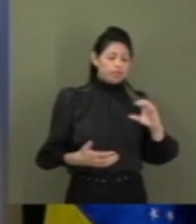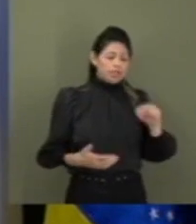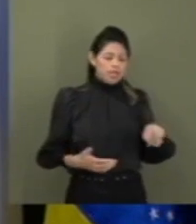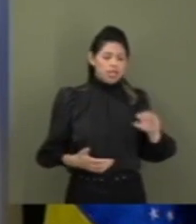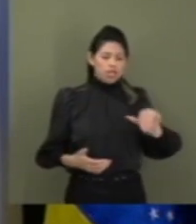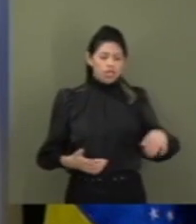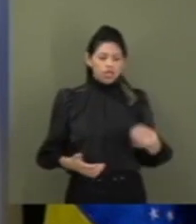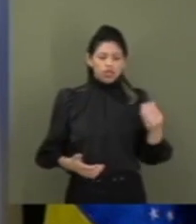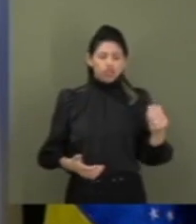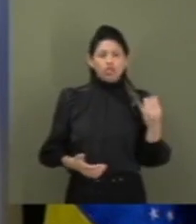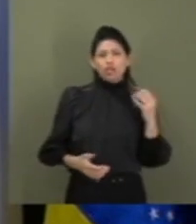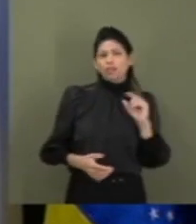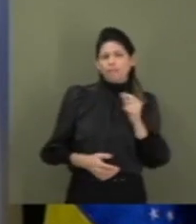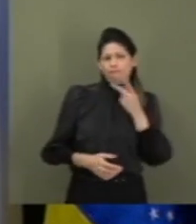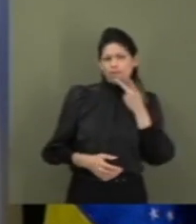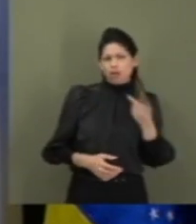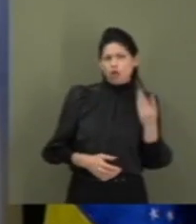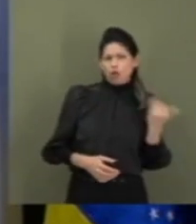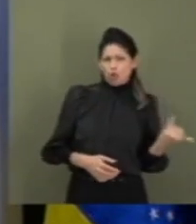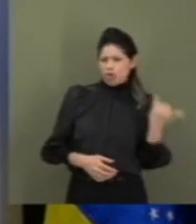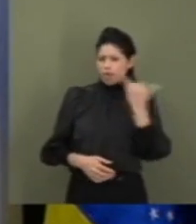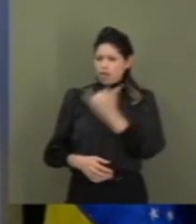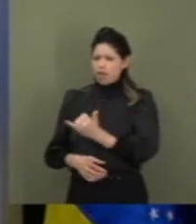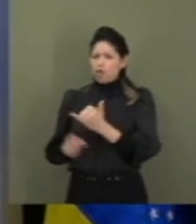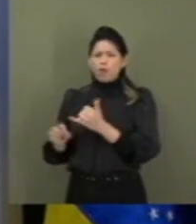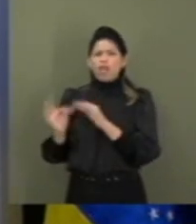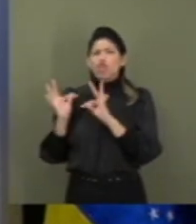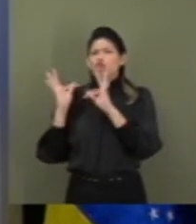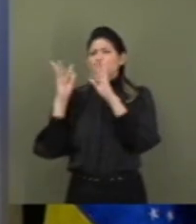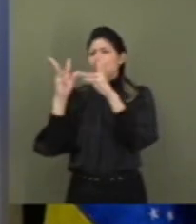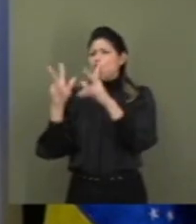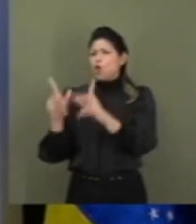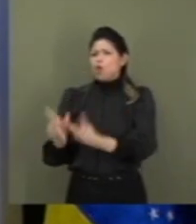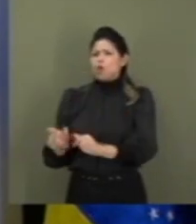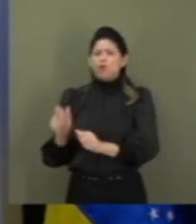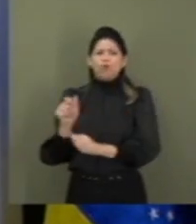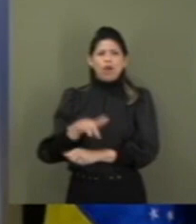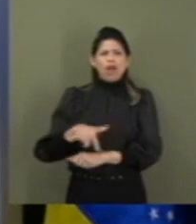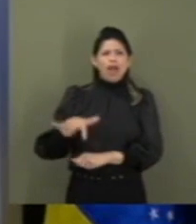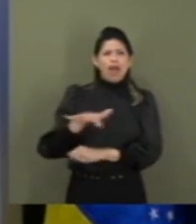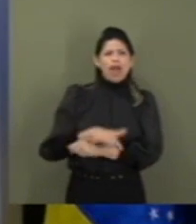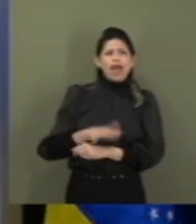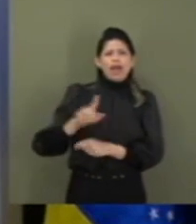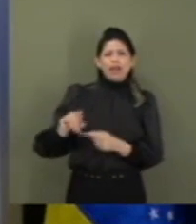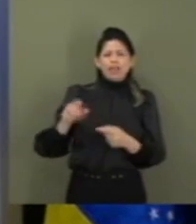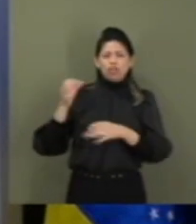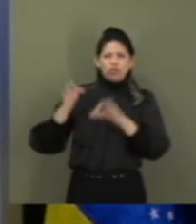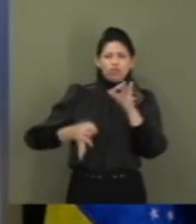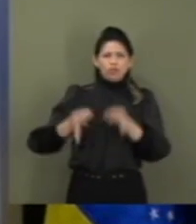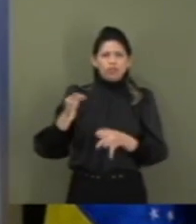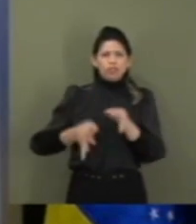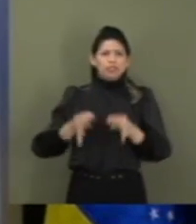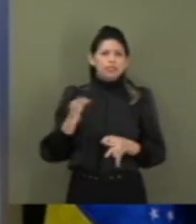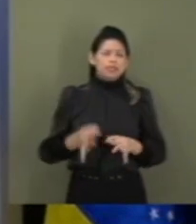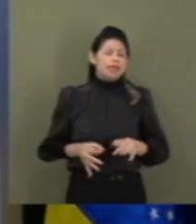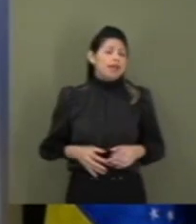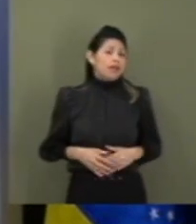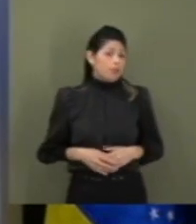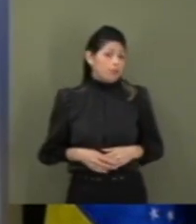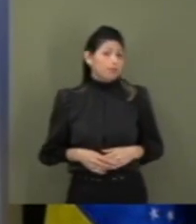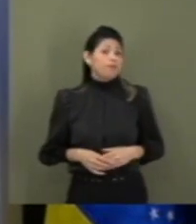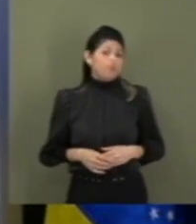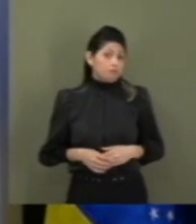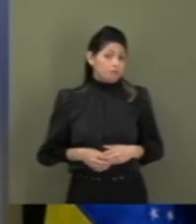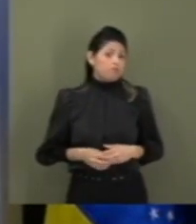essas críticas abalam a imagem de todo o poder judiciário. Esse